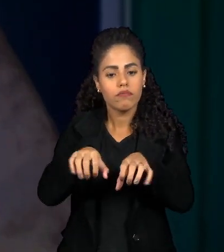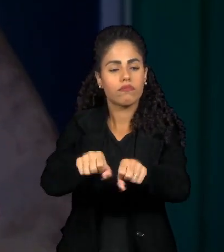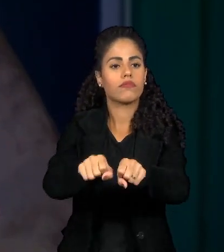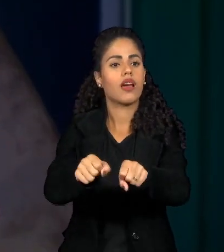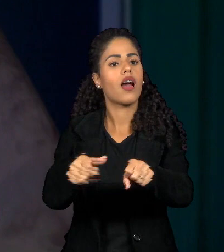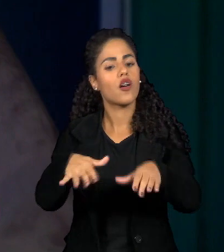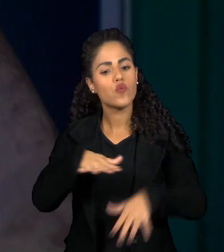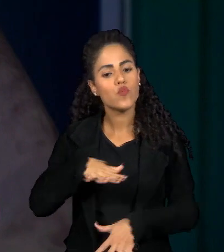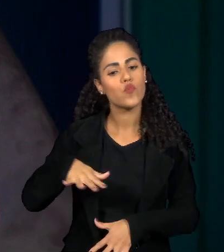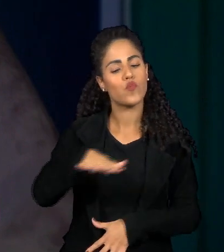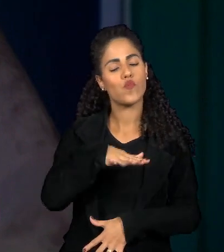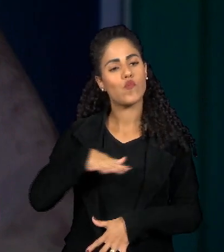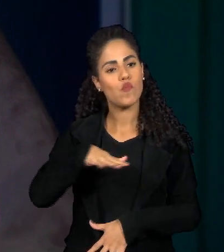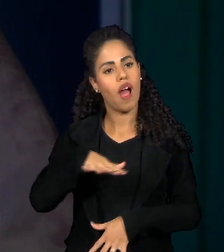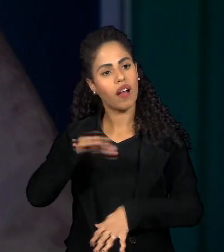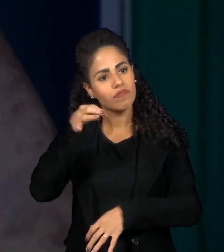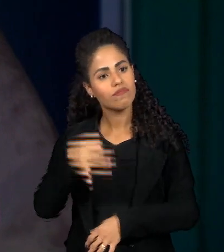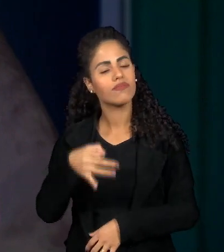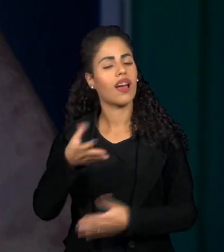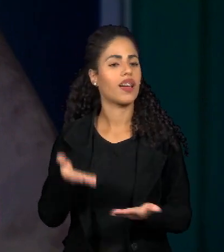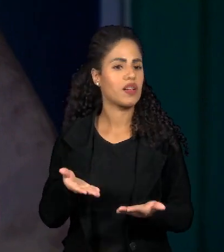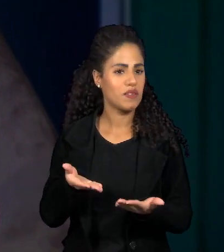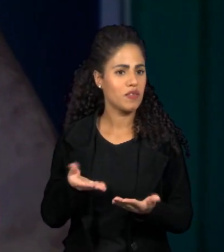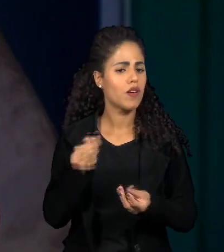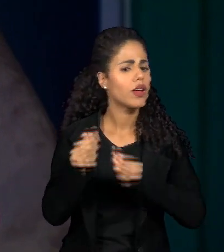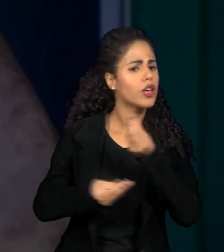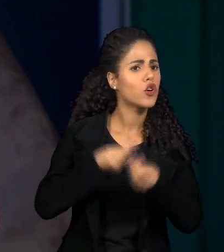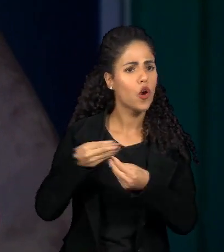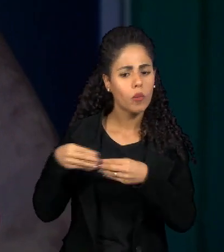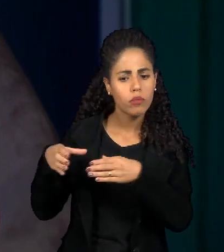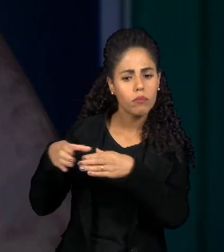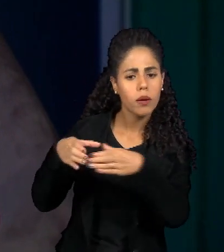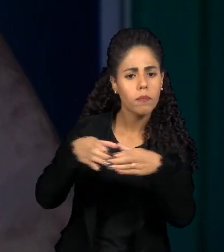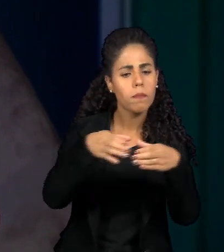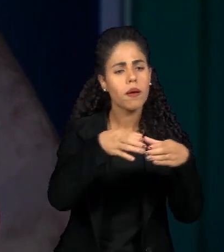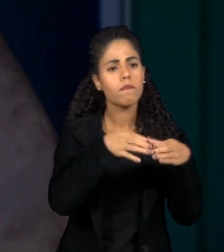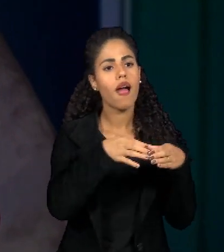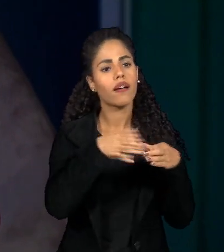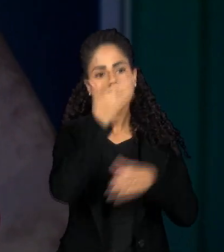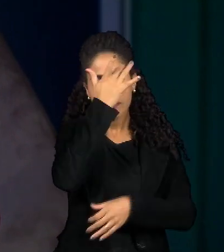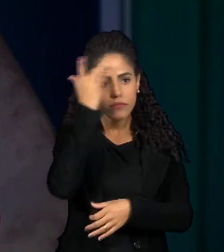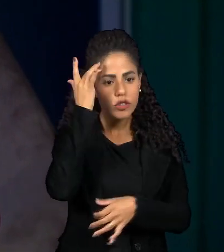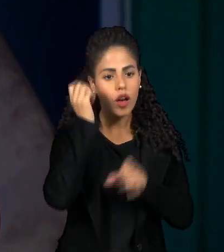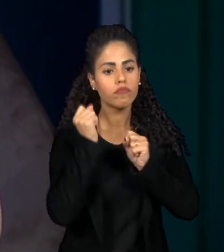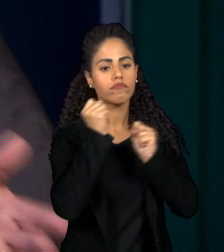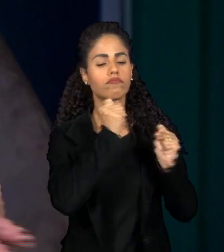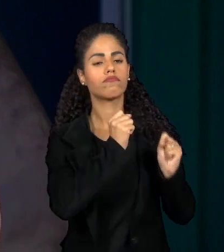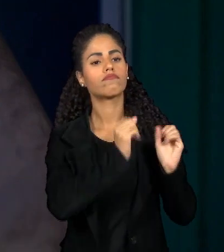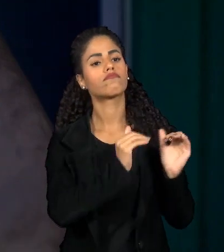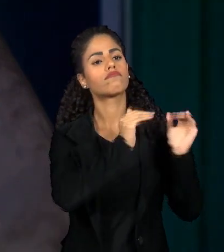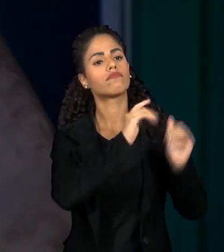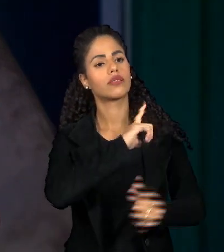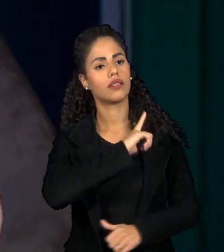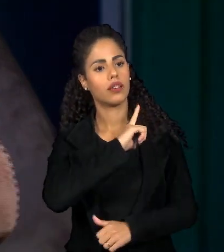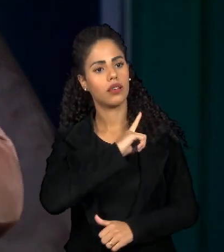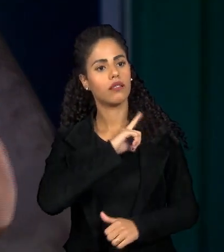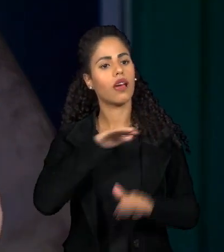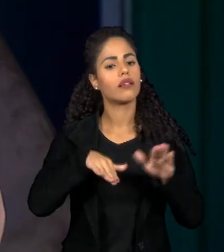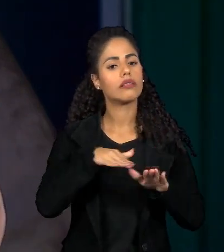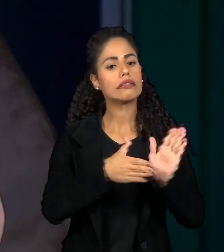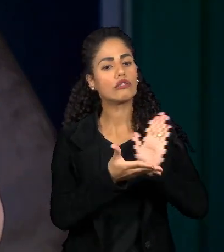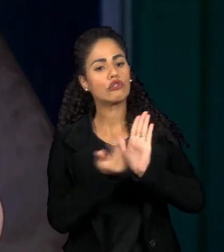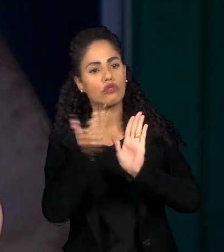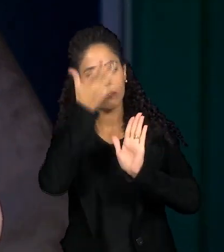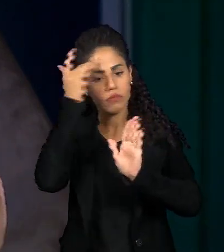do solo, do território, e como, né, os grupos de poder, ao final de contas, né, ou se exclui, ou